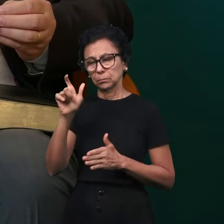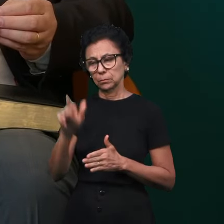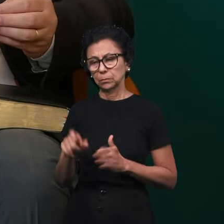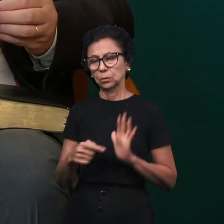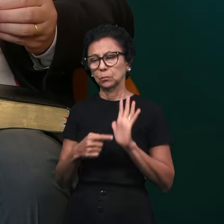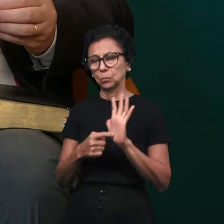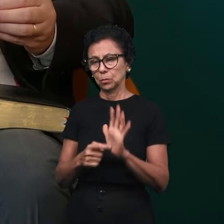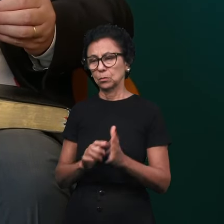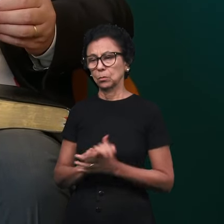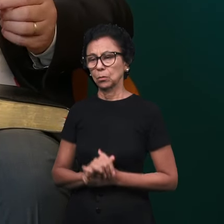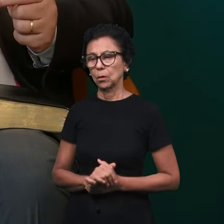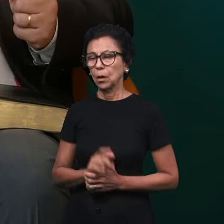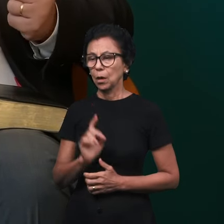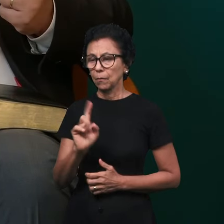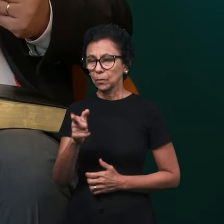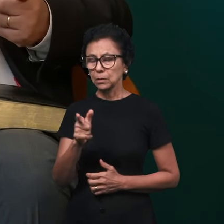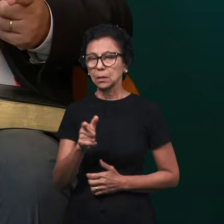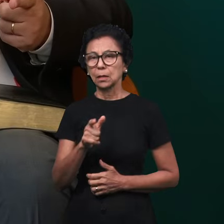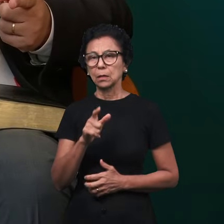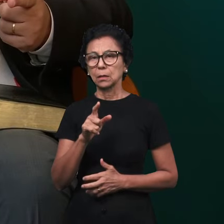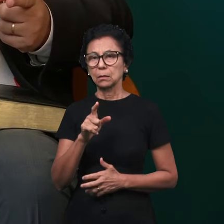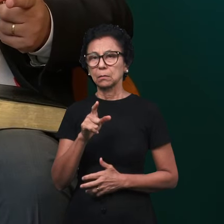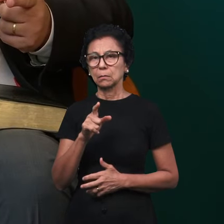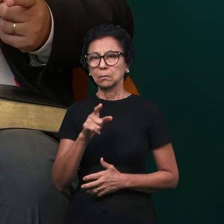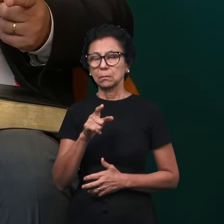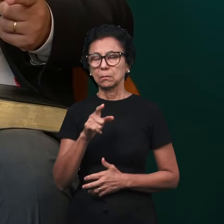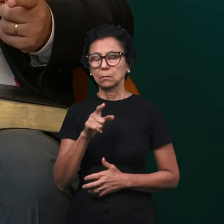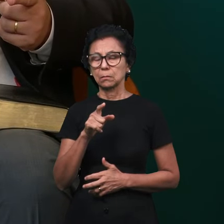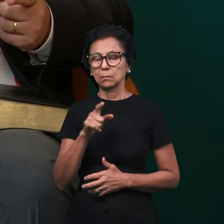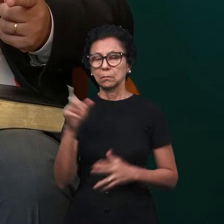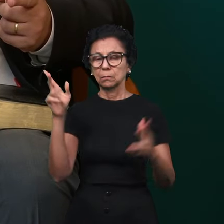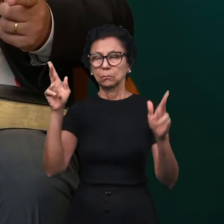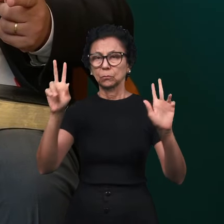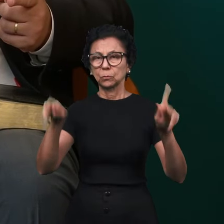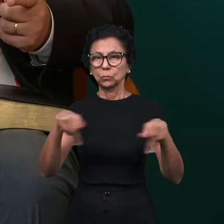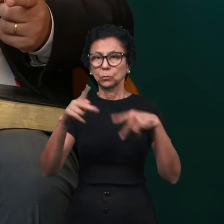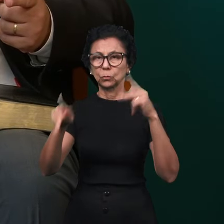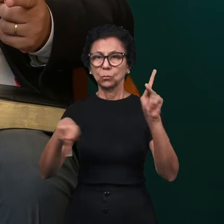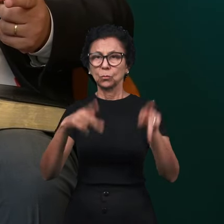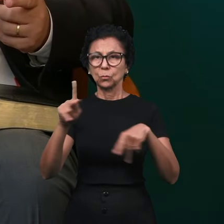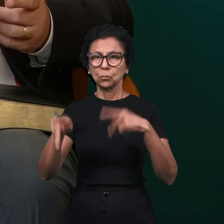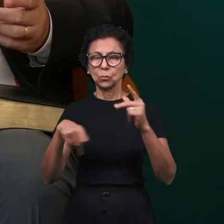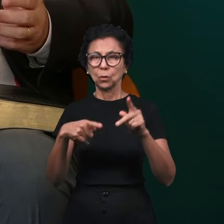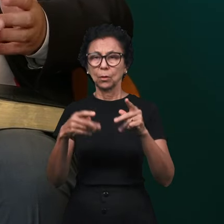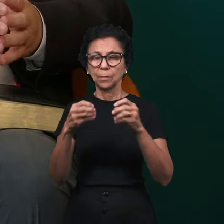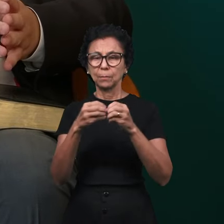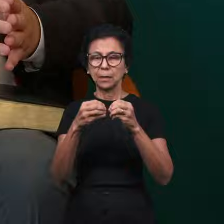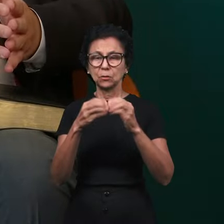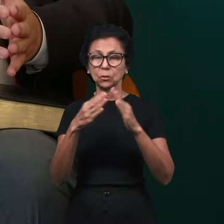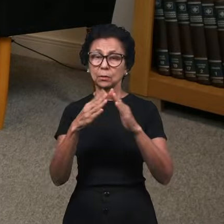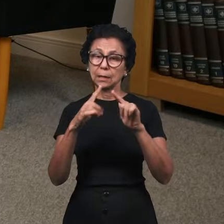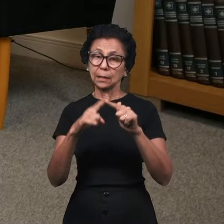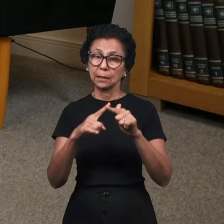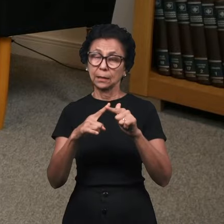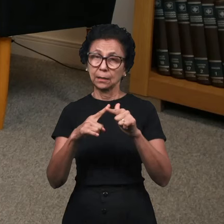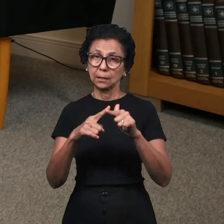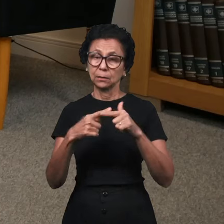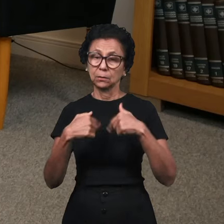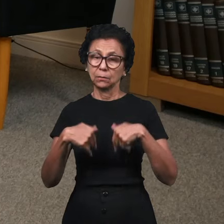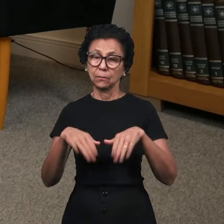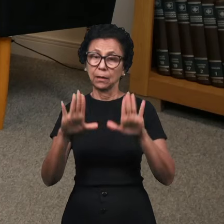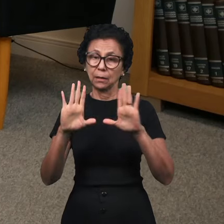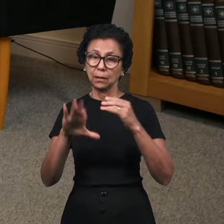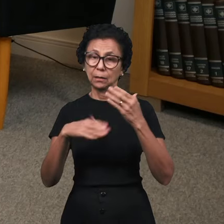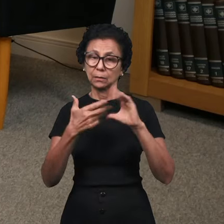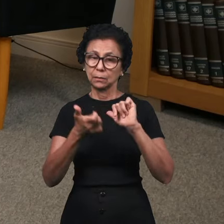e vocês vão cantar louvores em frente a um shopping, que é próximo da igreja. Quer dizer, ao contrário do que vocês planejaram, o Senhor mandou